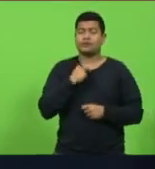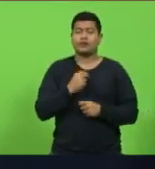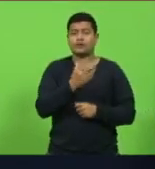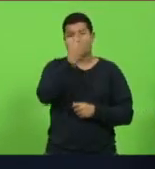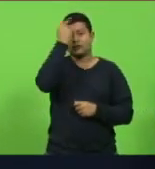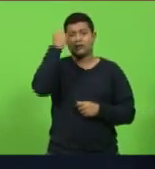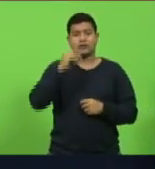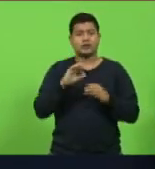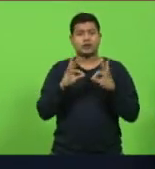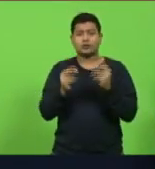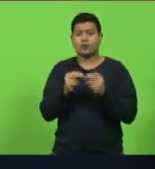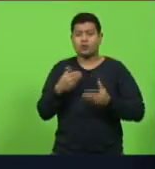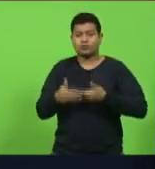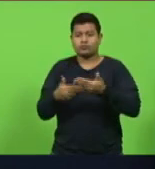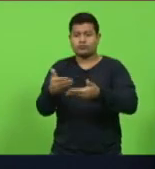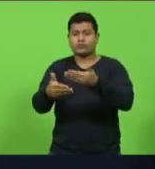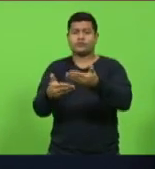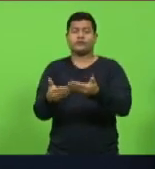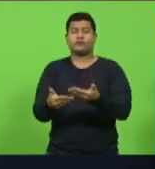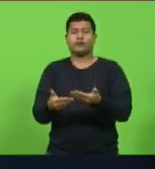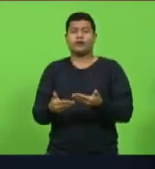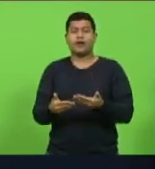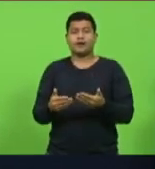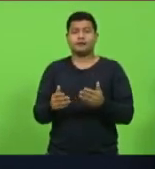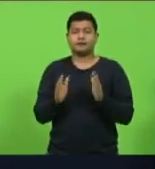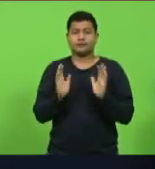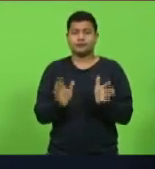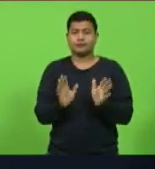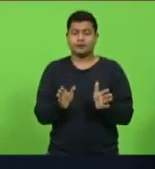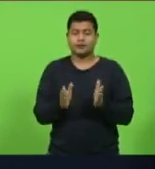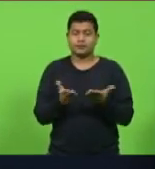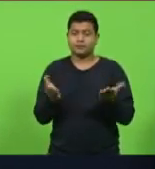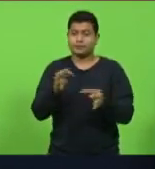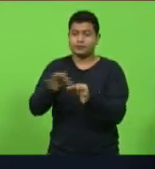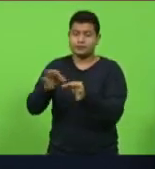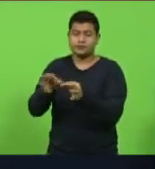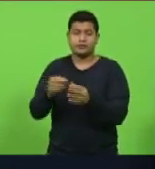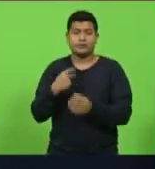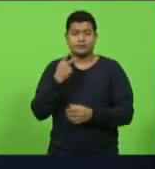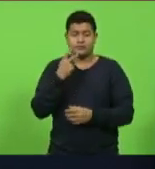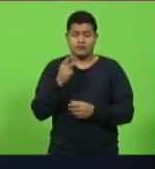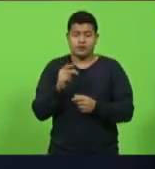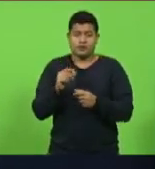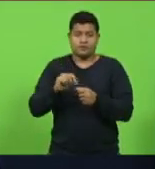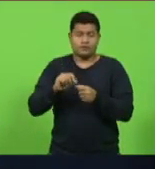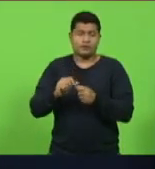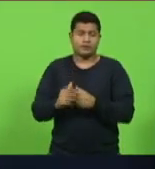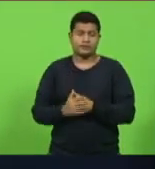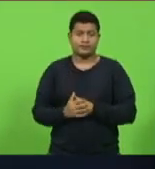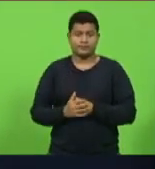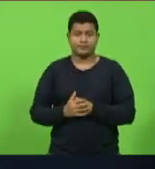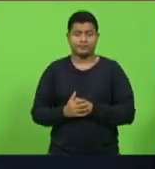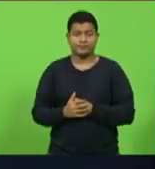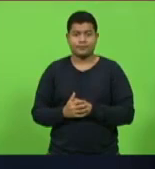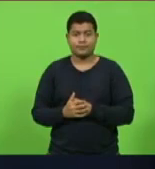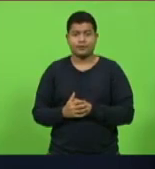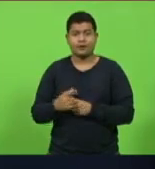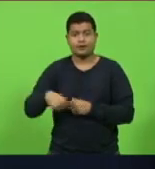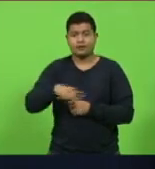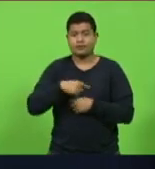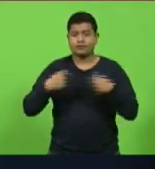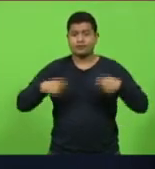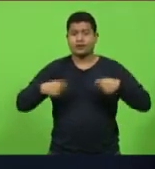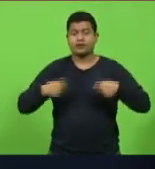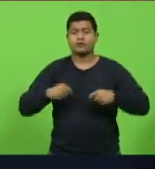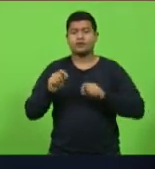instrução conduzidos pelas citadas instituições nós temos que buscar